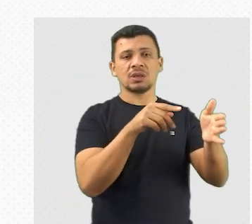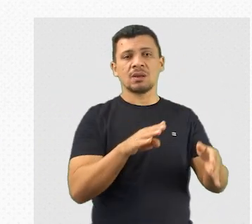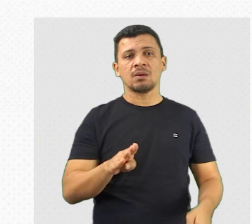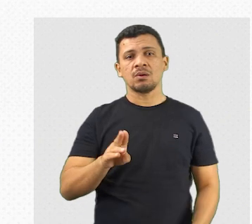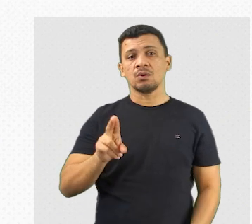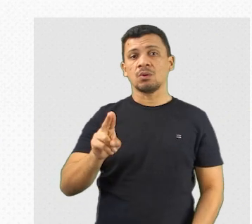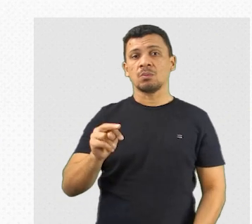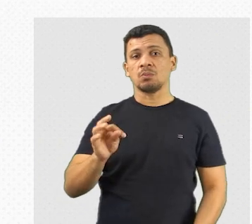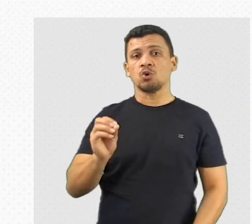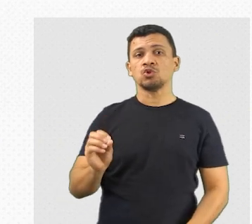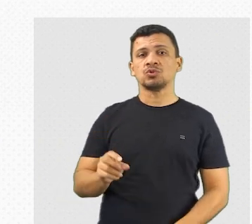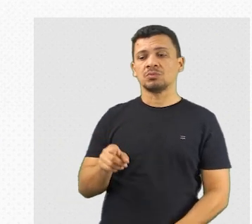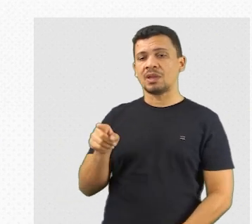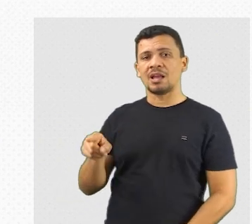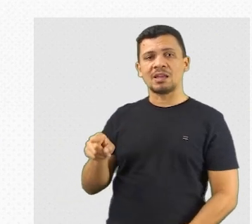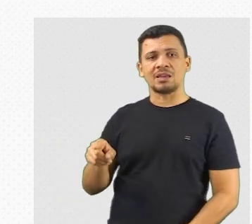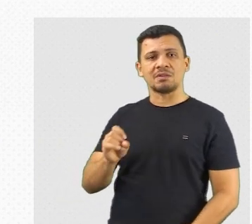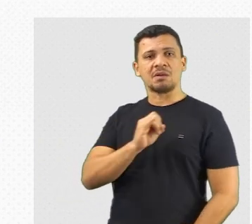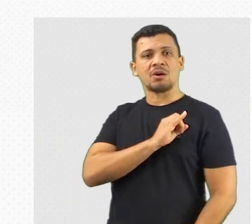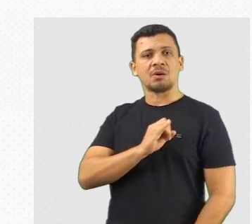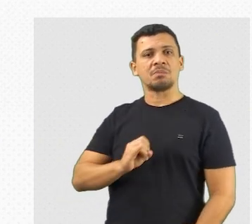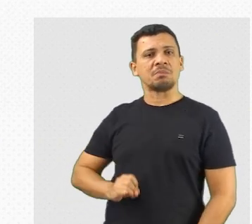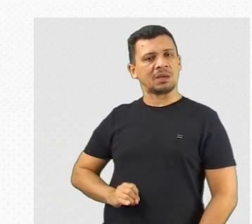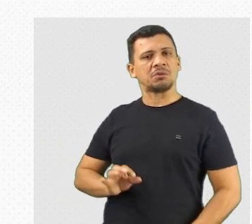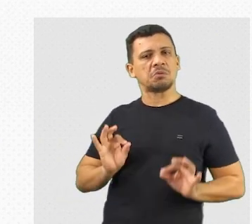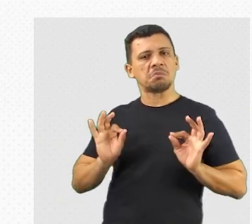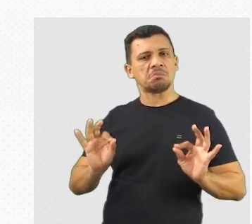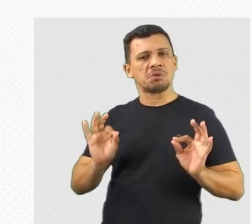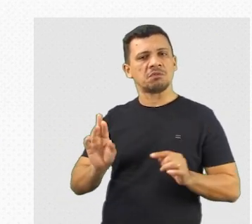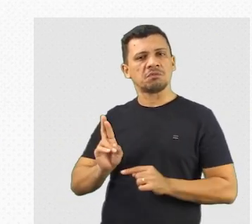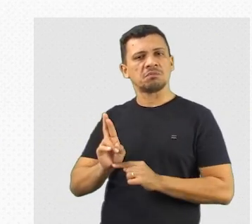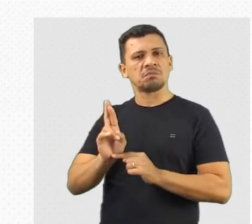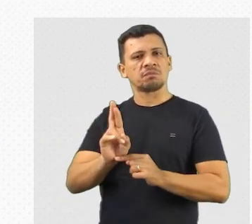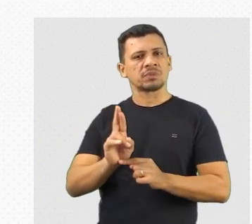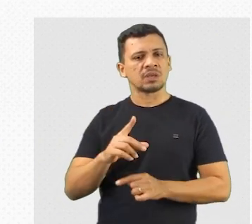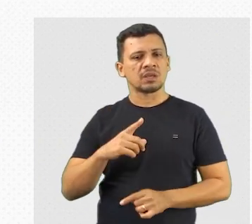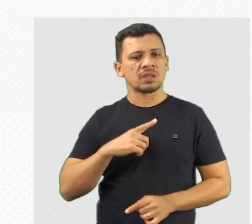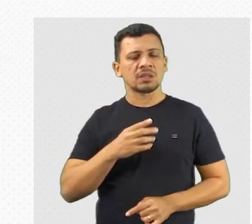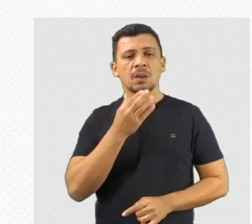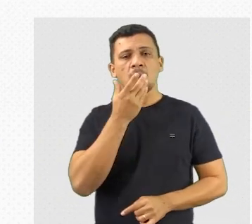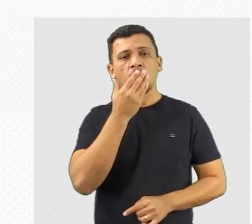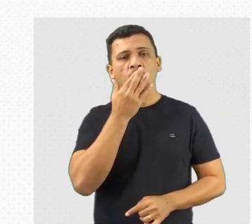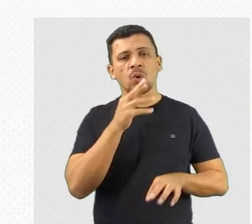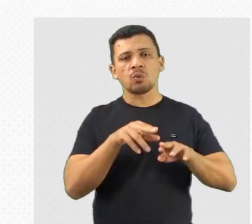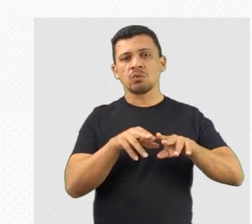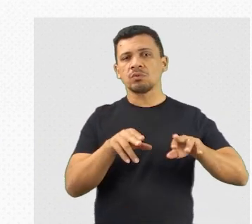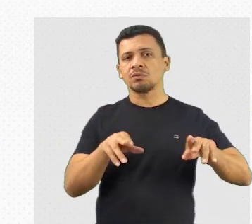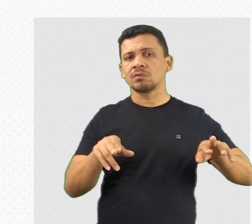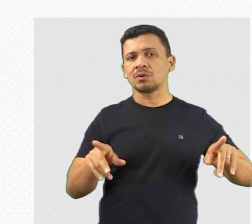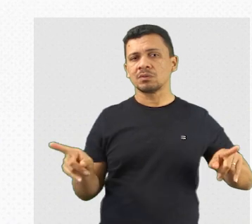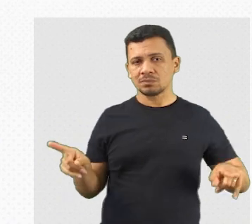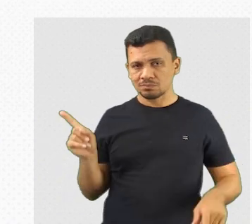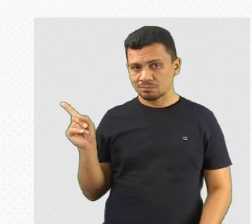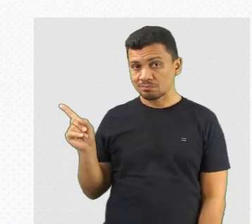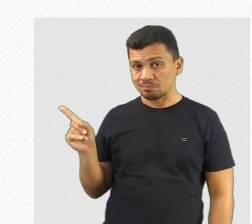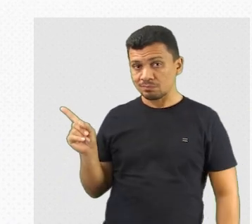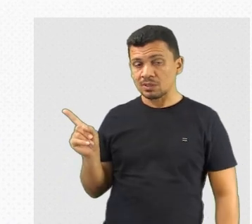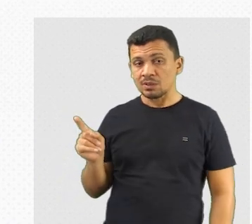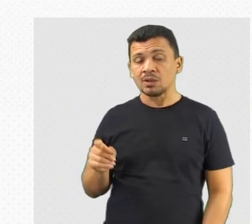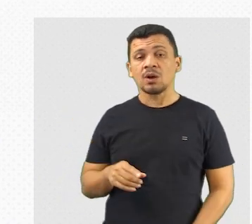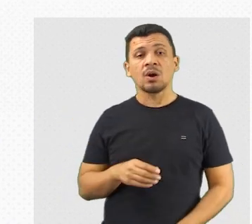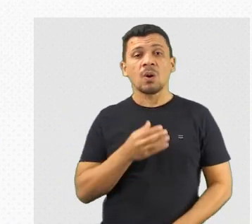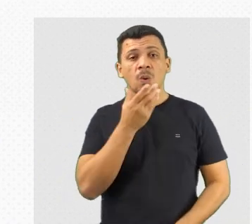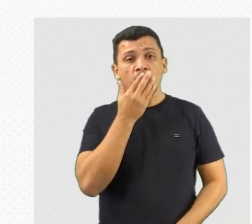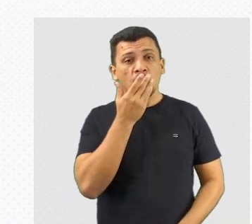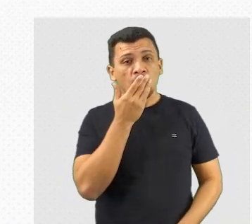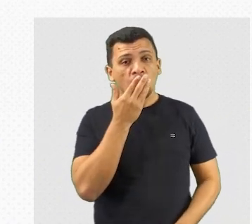é o imperador elegantemente representado. Notem que existe uma variação de cor, essas esculturas eram coloridas e com o passar do tempo elas